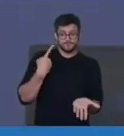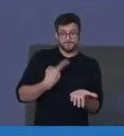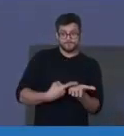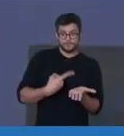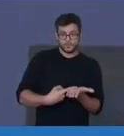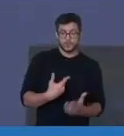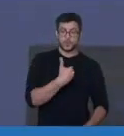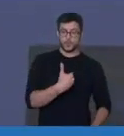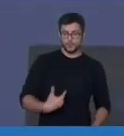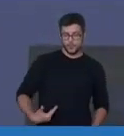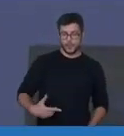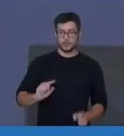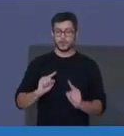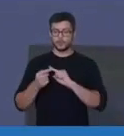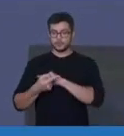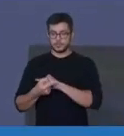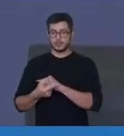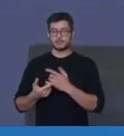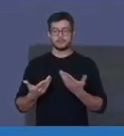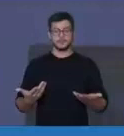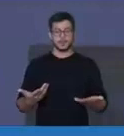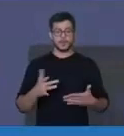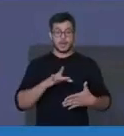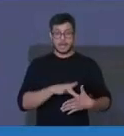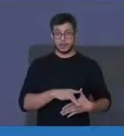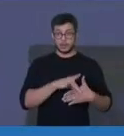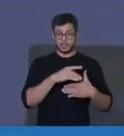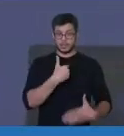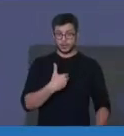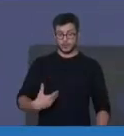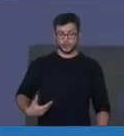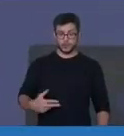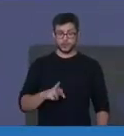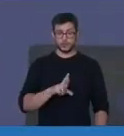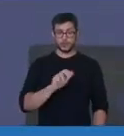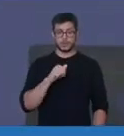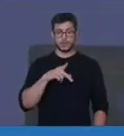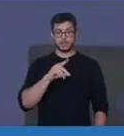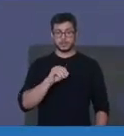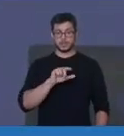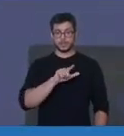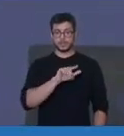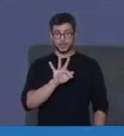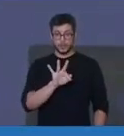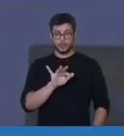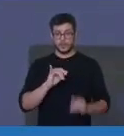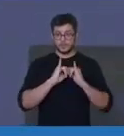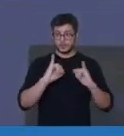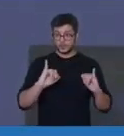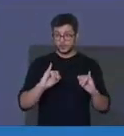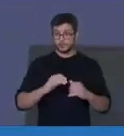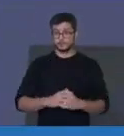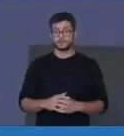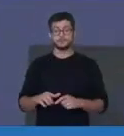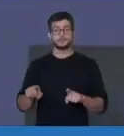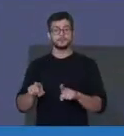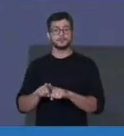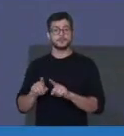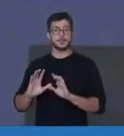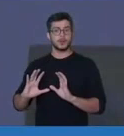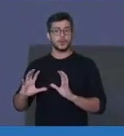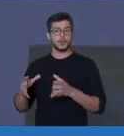Esse acordo foi anunciado pelo líder do governo no Congresso Nacional, o senador Randolfo Rodrigues, da Rede do Amapá. E quem está com a